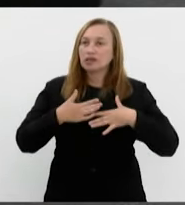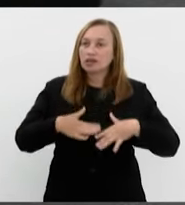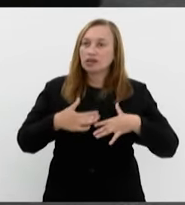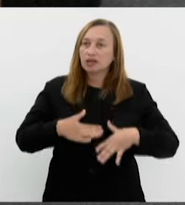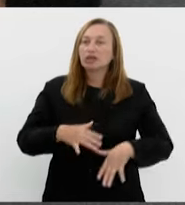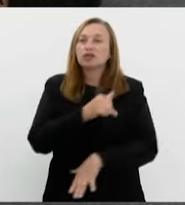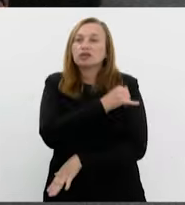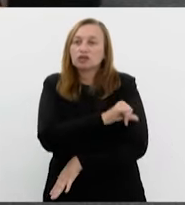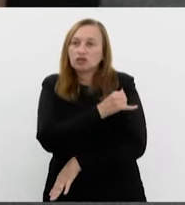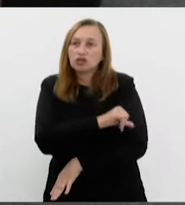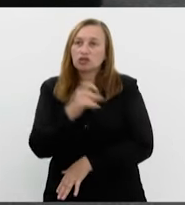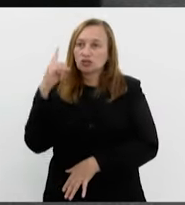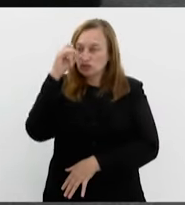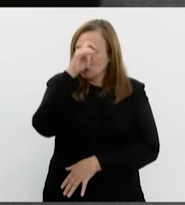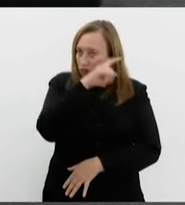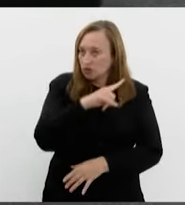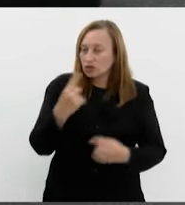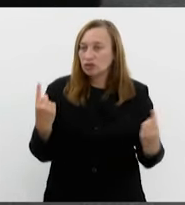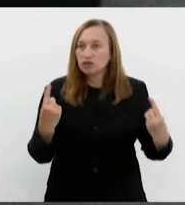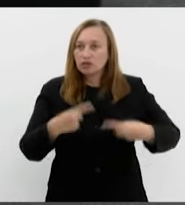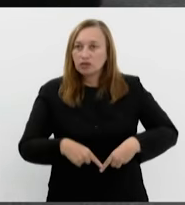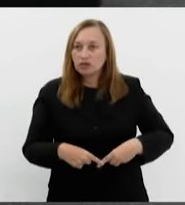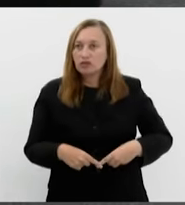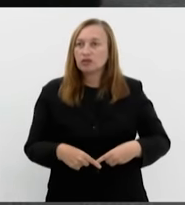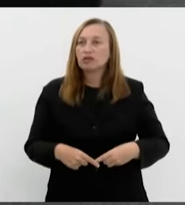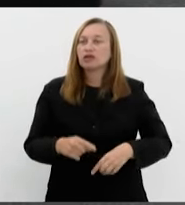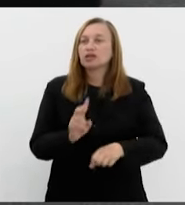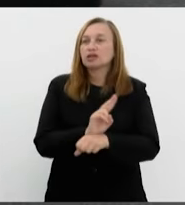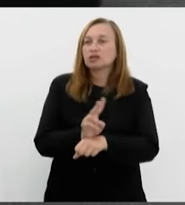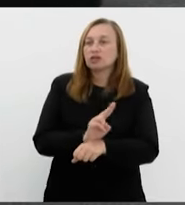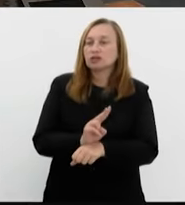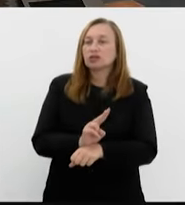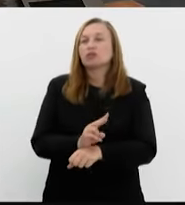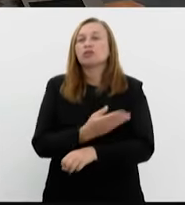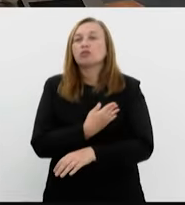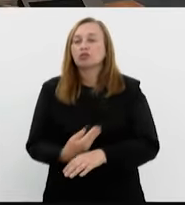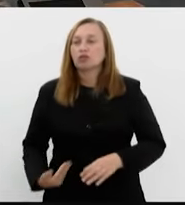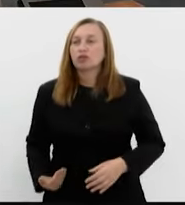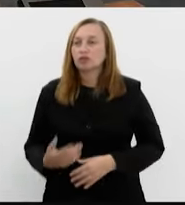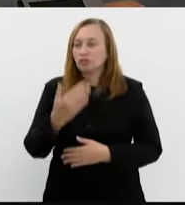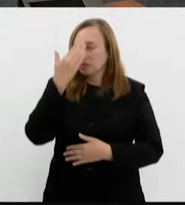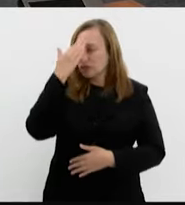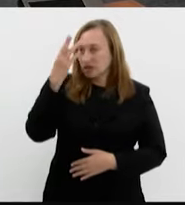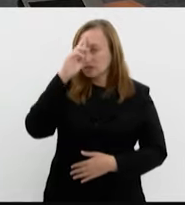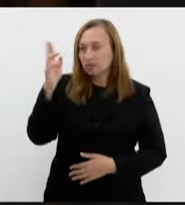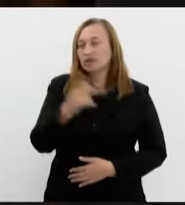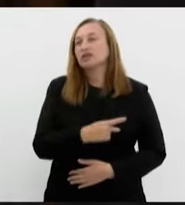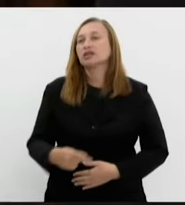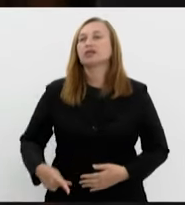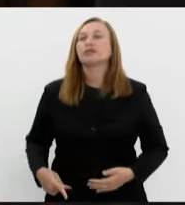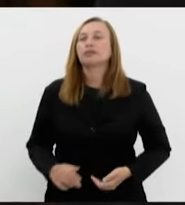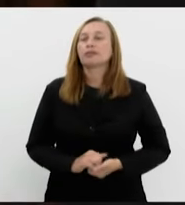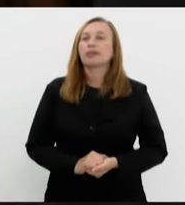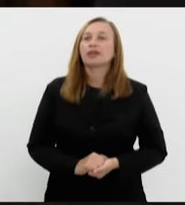tão difícil, num desafio tão grande que é a segurança pública. Obrigado, senhora presidente.